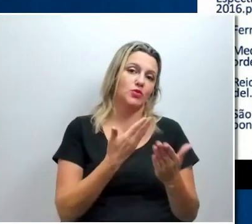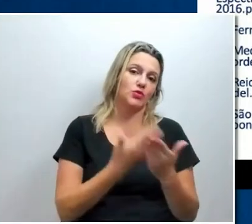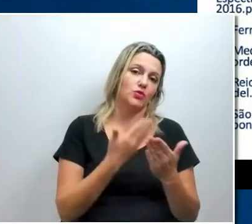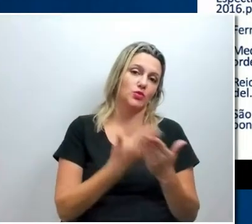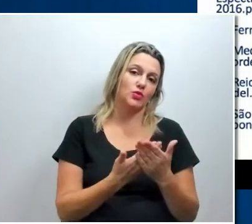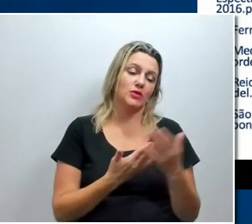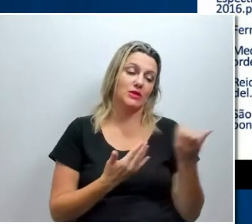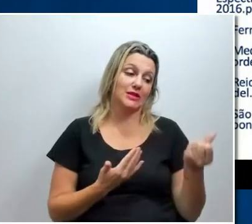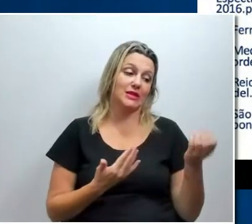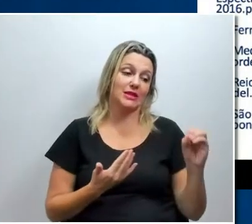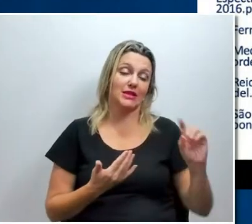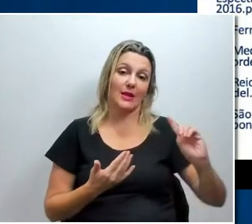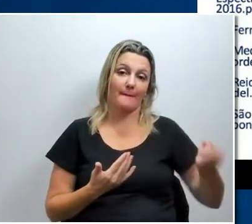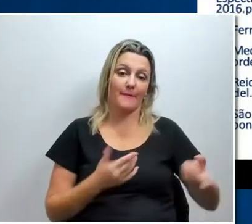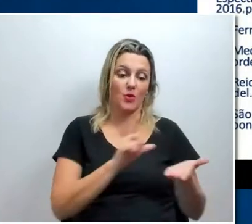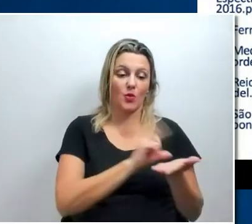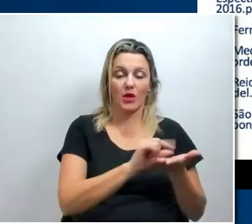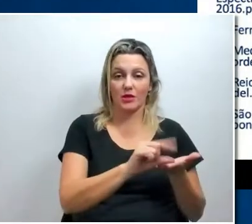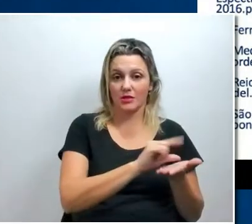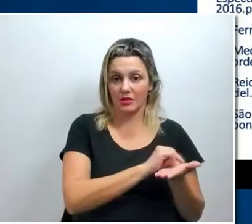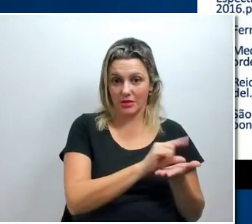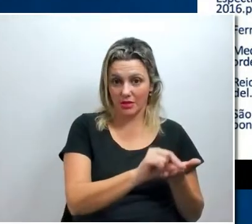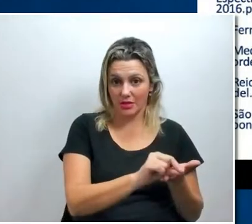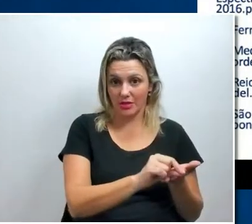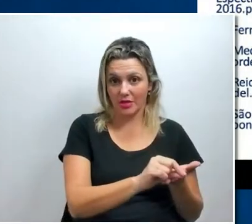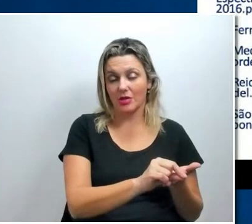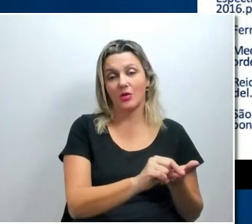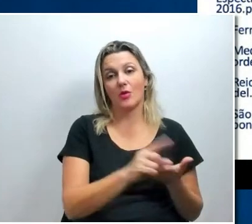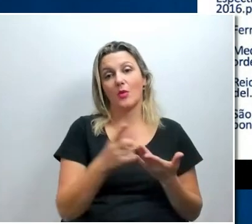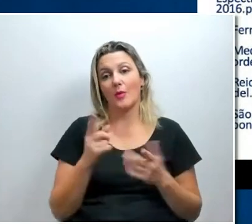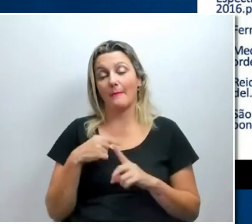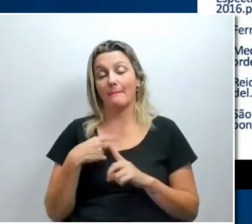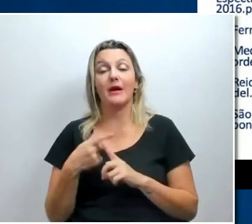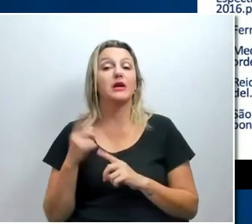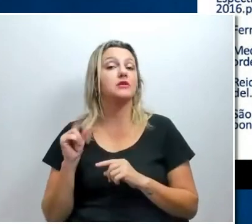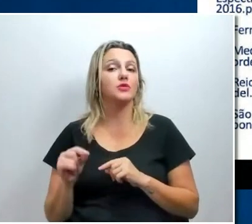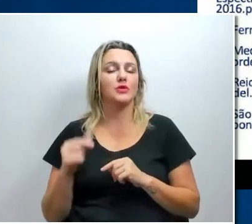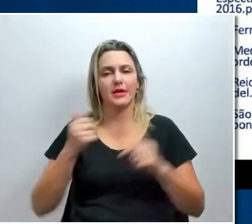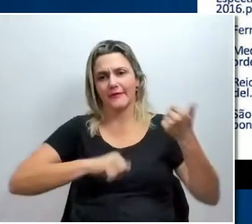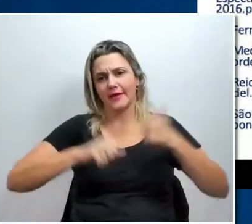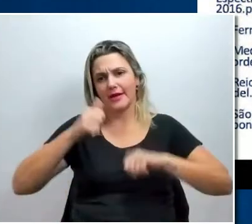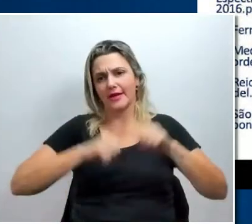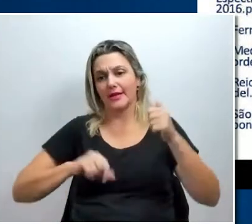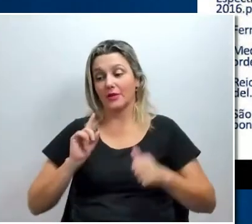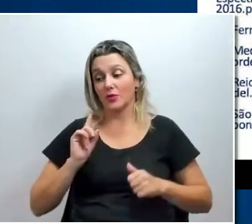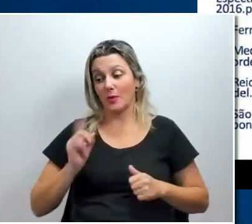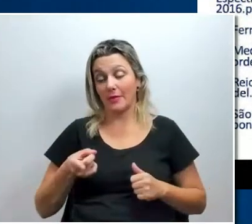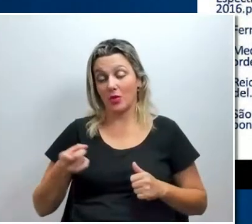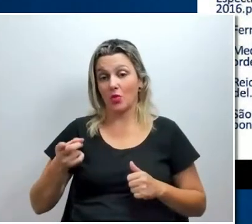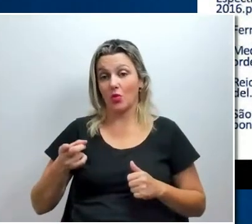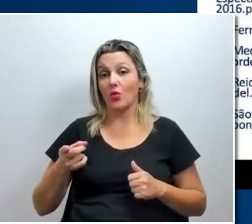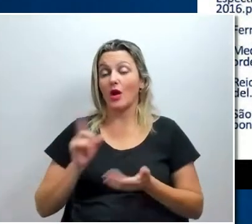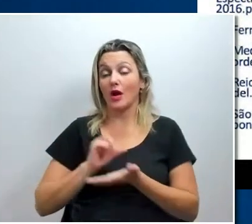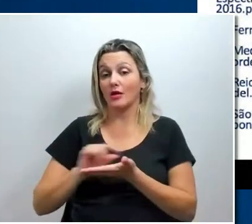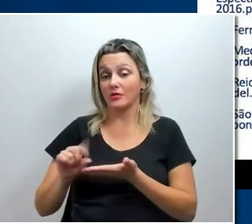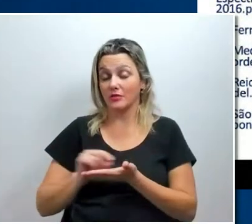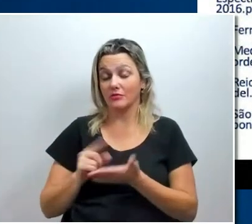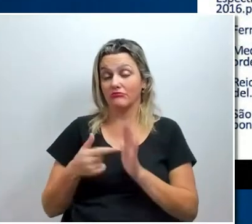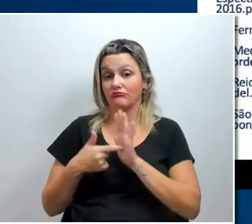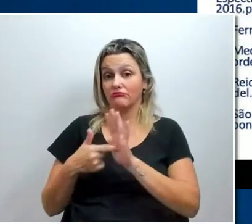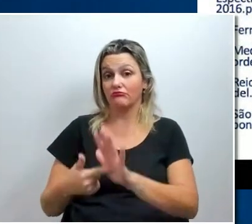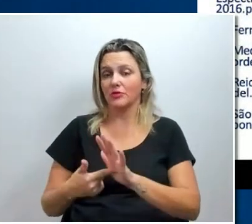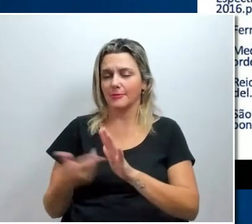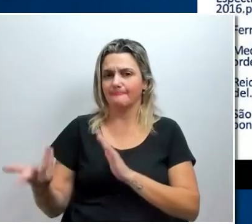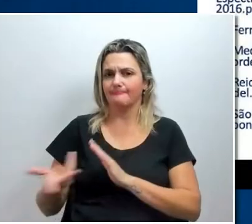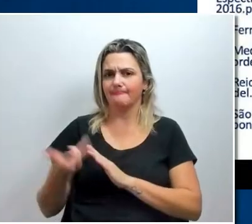artigos e mais ainda, né, extremamente avaliados 1.000 artigos demonstrando a eficácia desse tratamento e